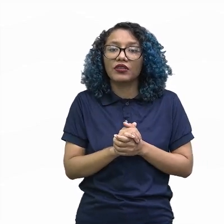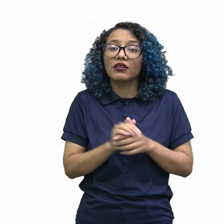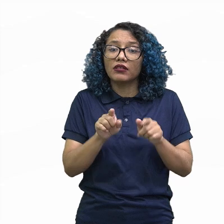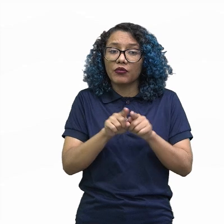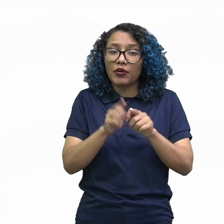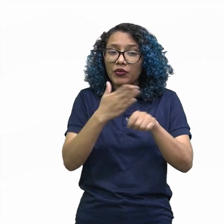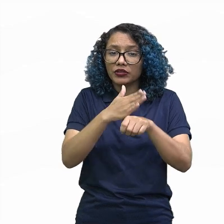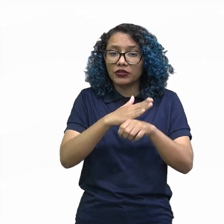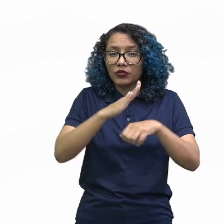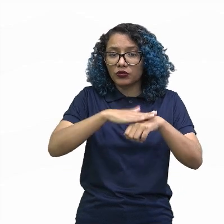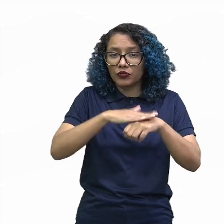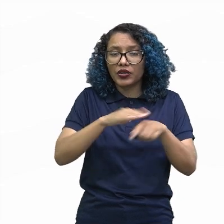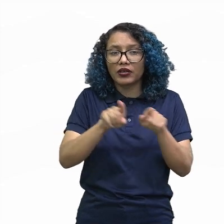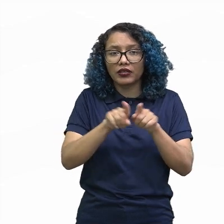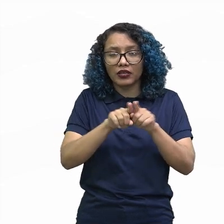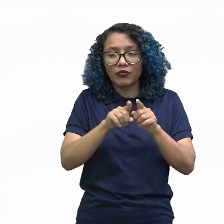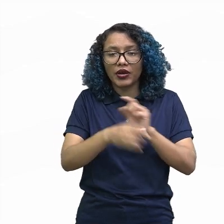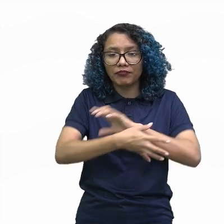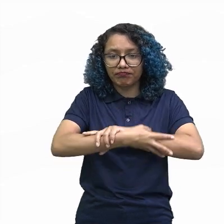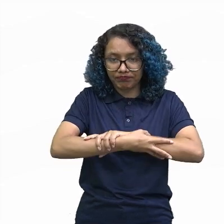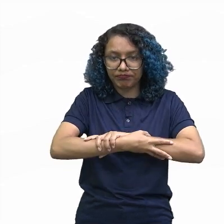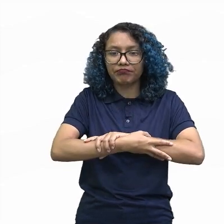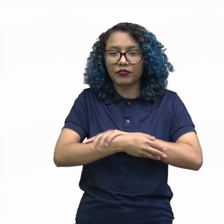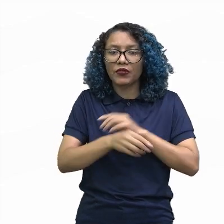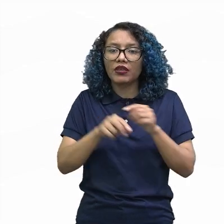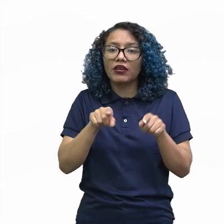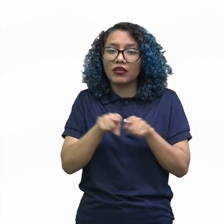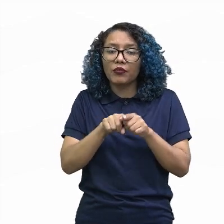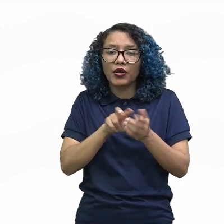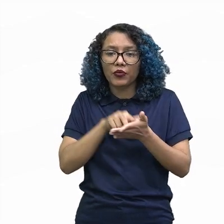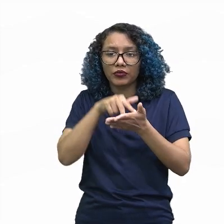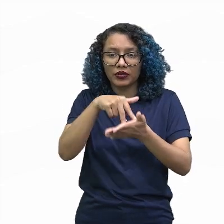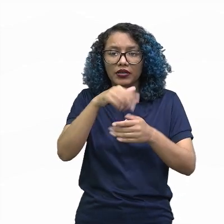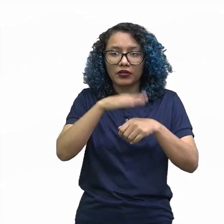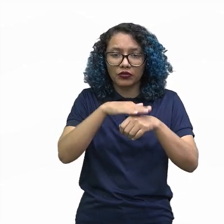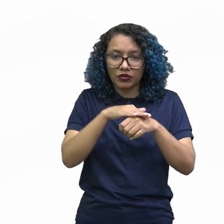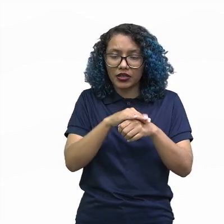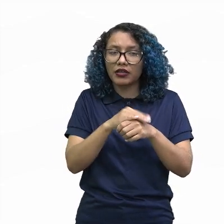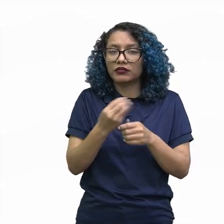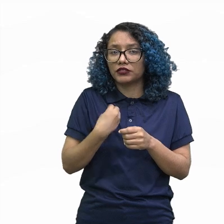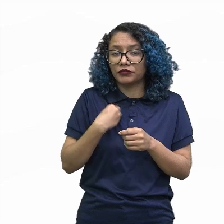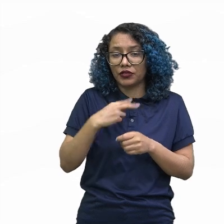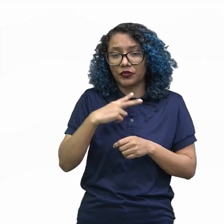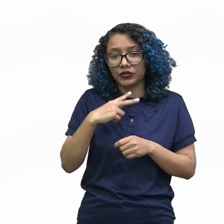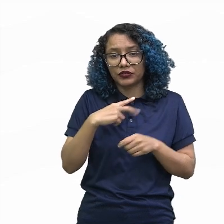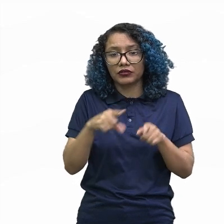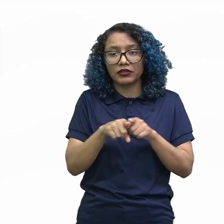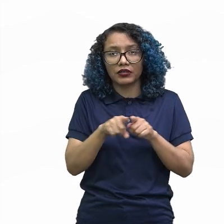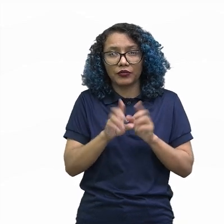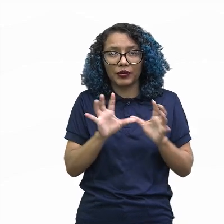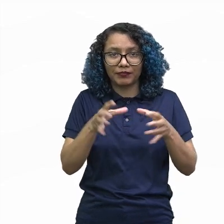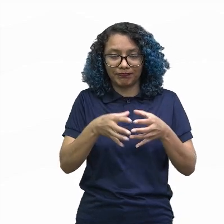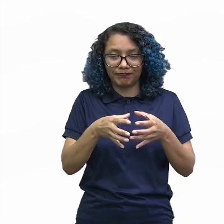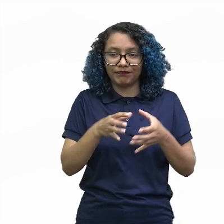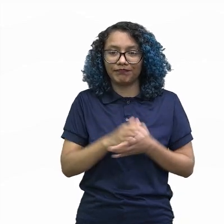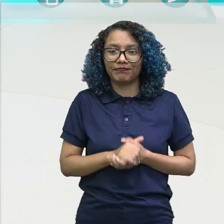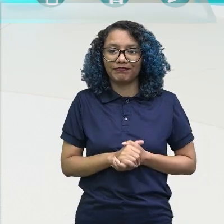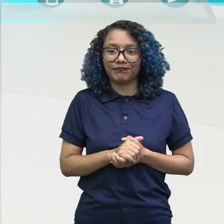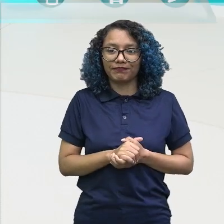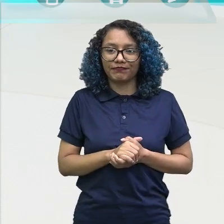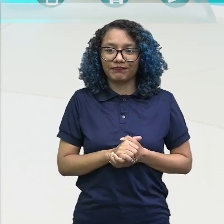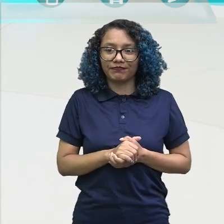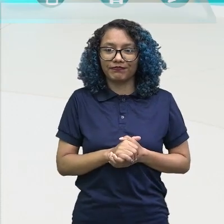no exercício da autonomia e colaboração, protagonismo e autoria na vida pessoal e